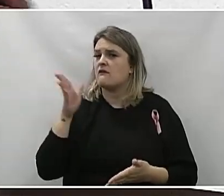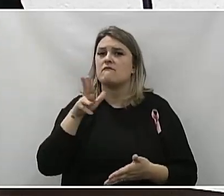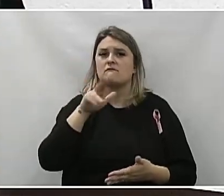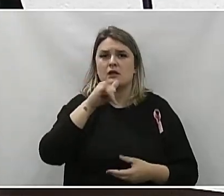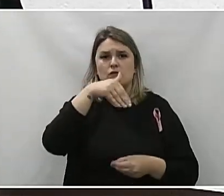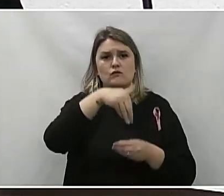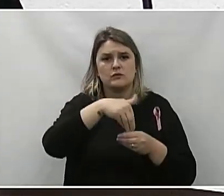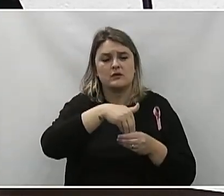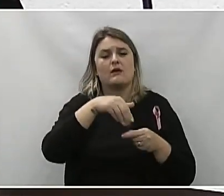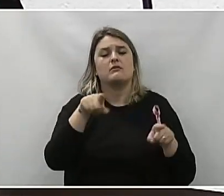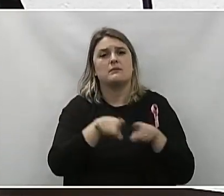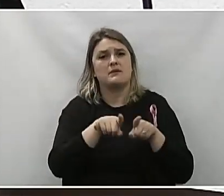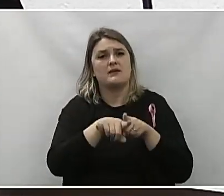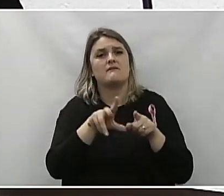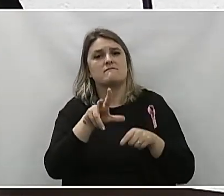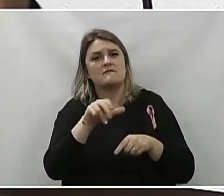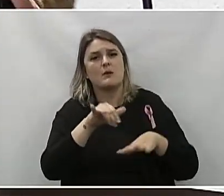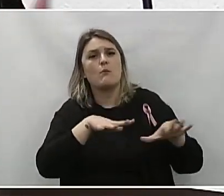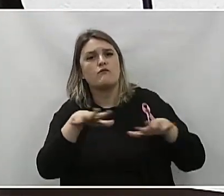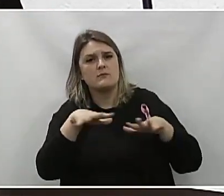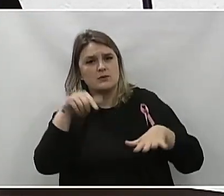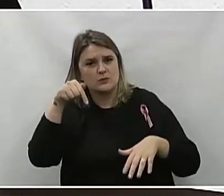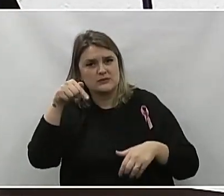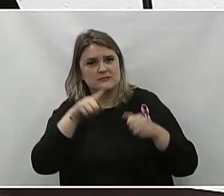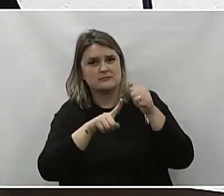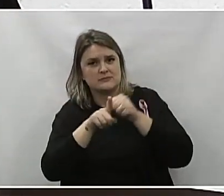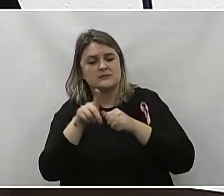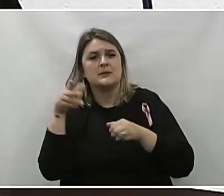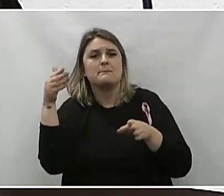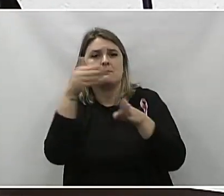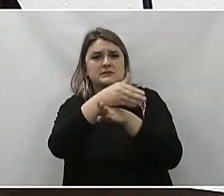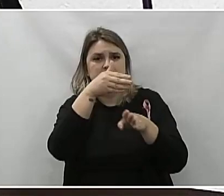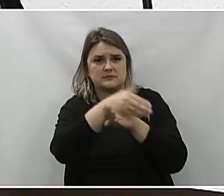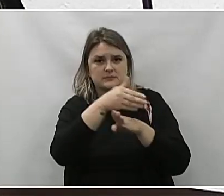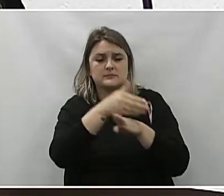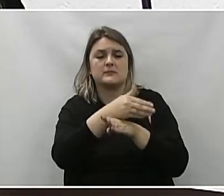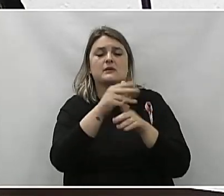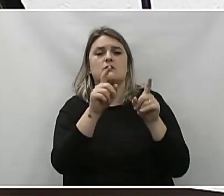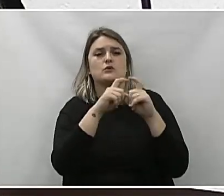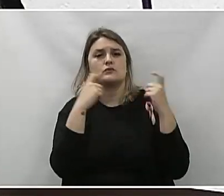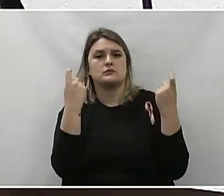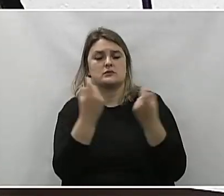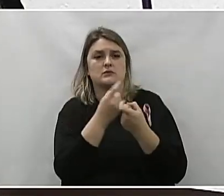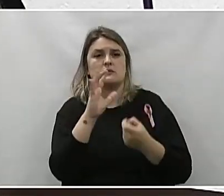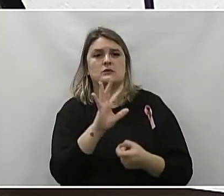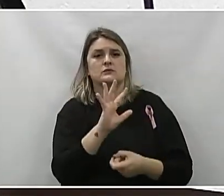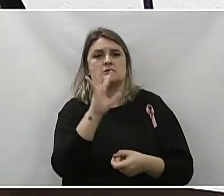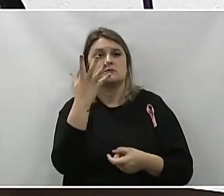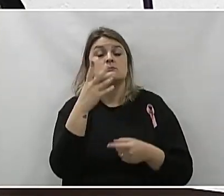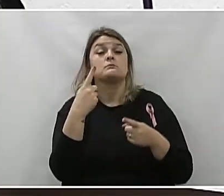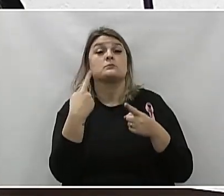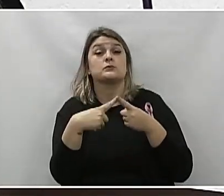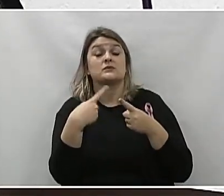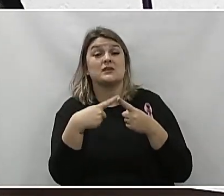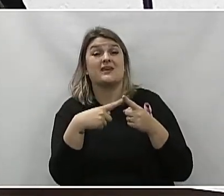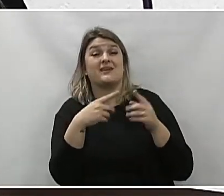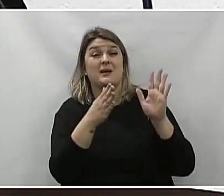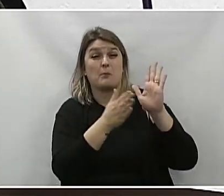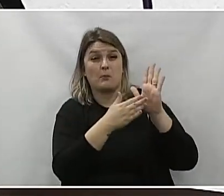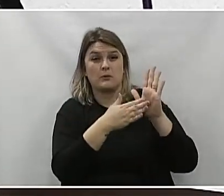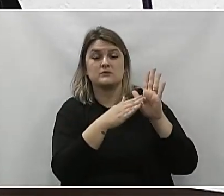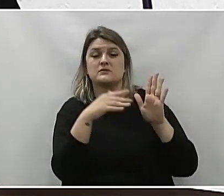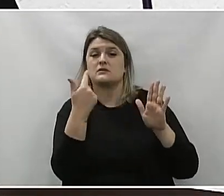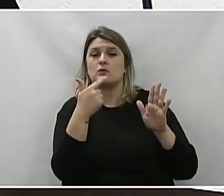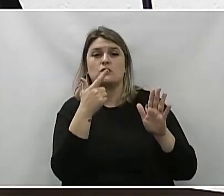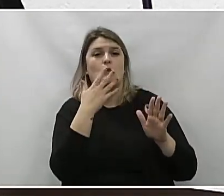fazendo esse movimento nesse mês estar participando dos eventos que vão ser realizado por elas porque a causa não